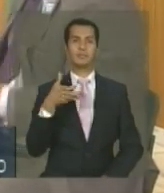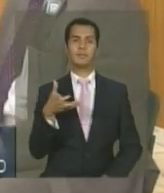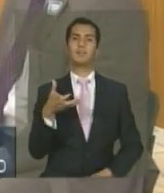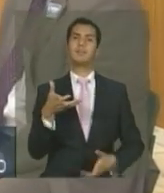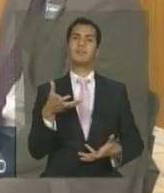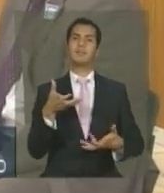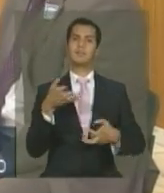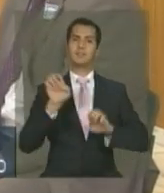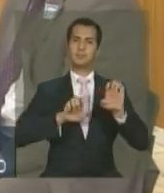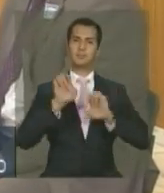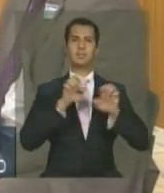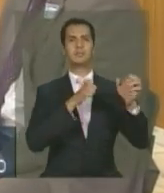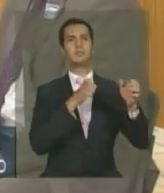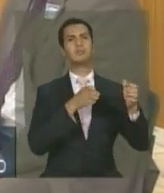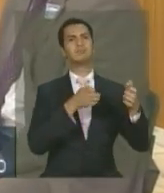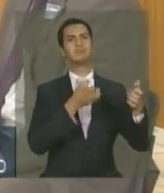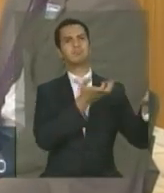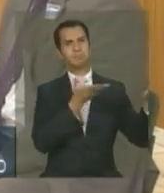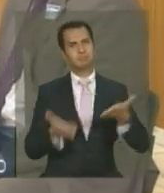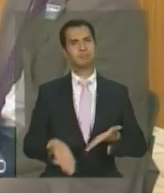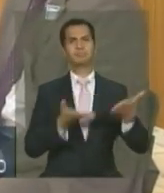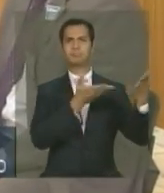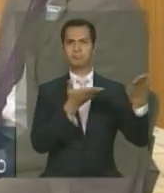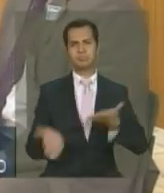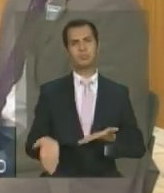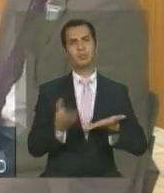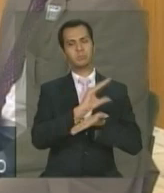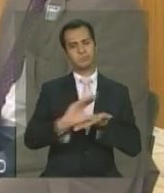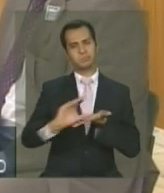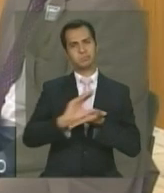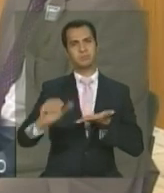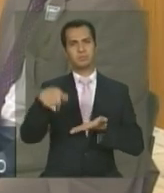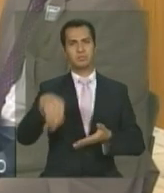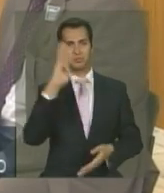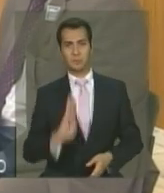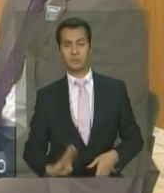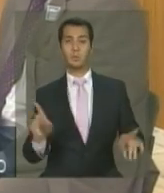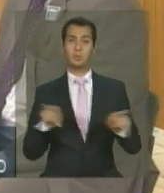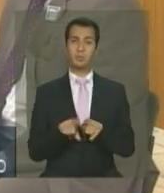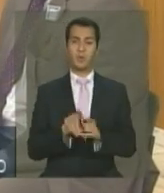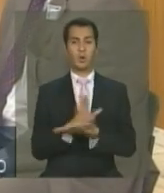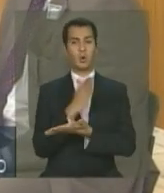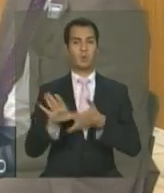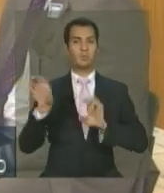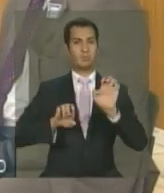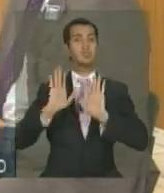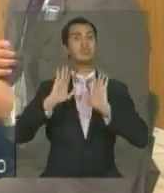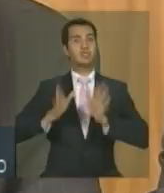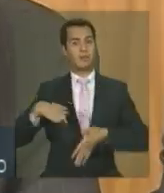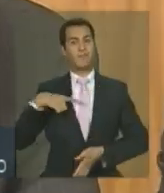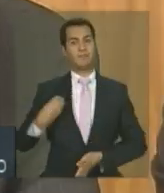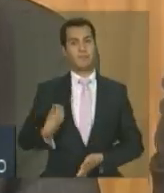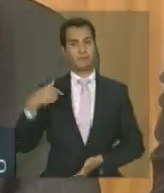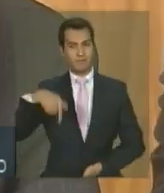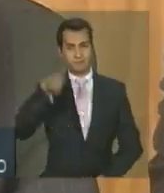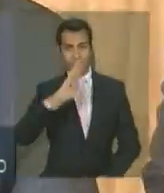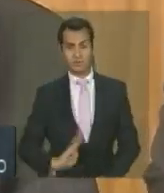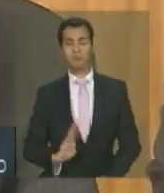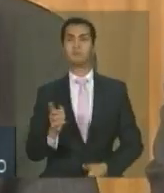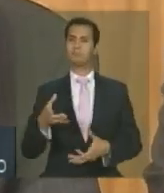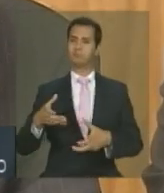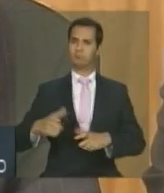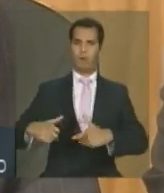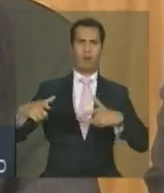empresas para o Brasil, expandir a capacidade de produção das empresas que já estão aqui e agregar conteúdo